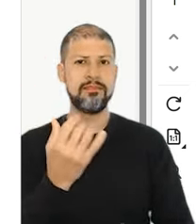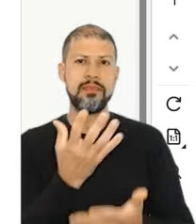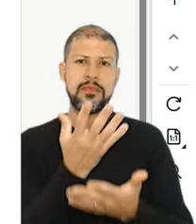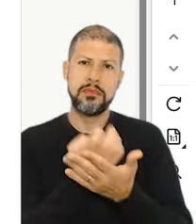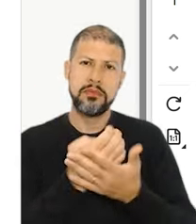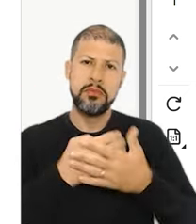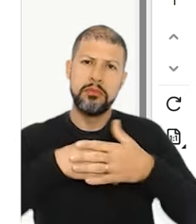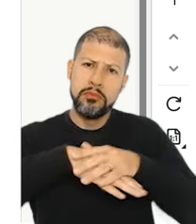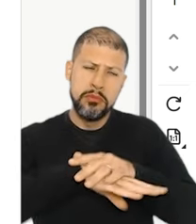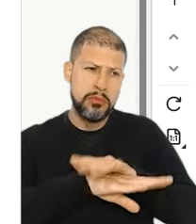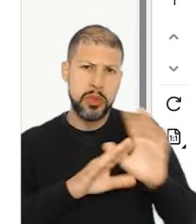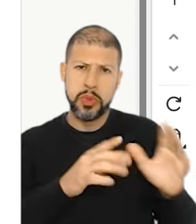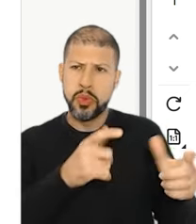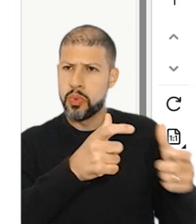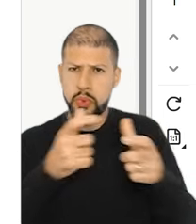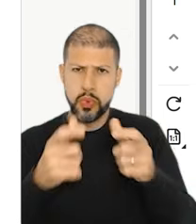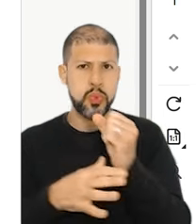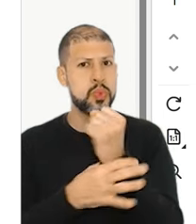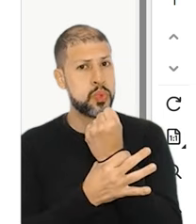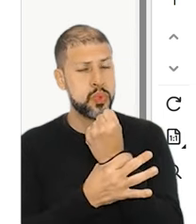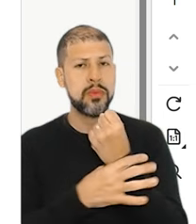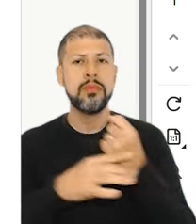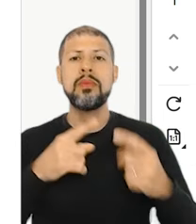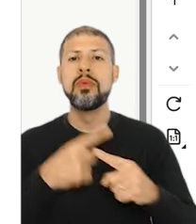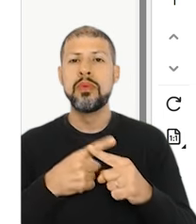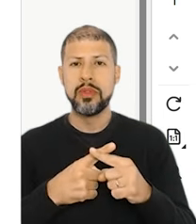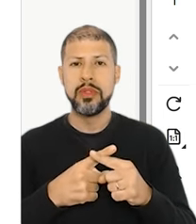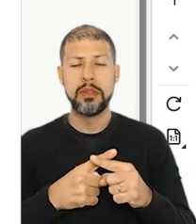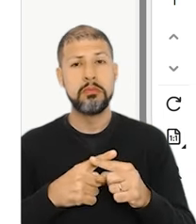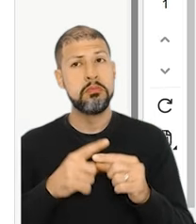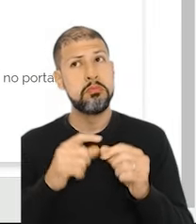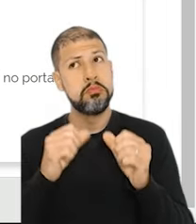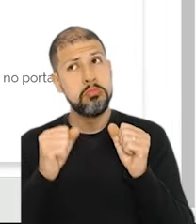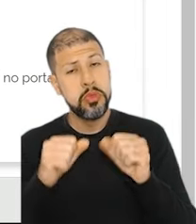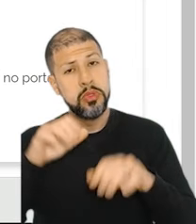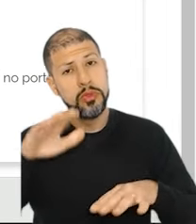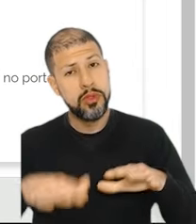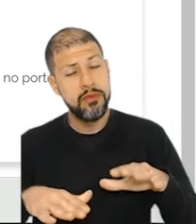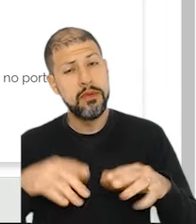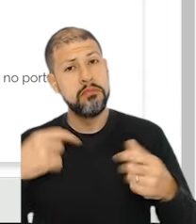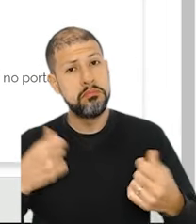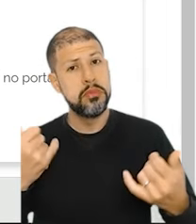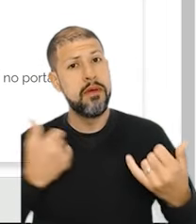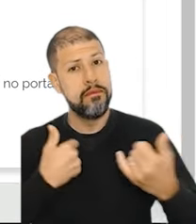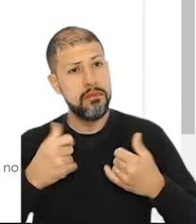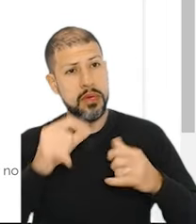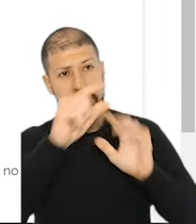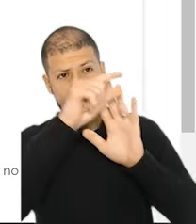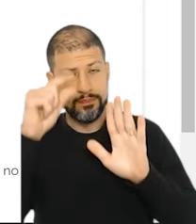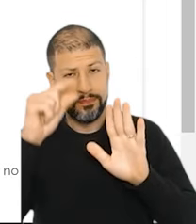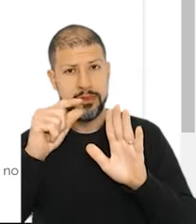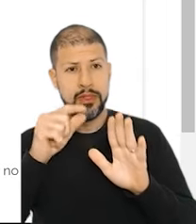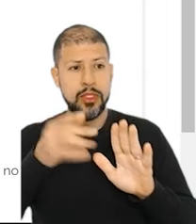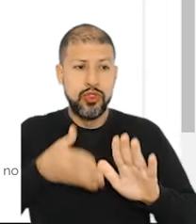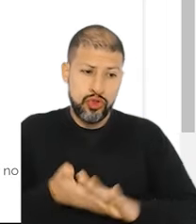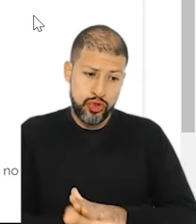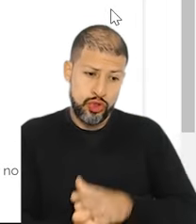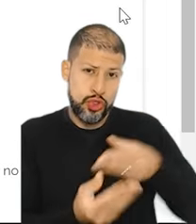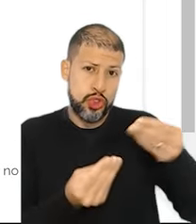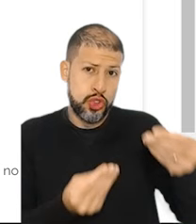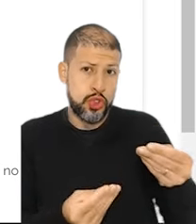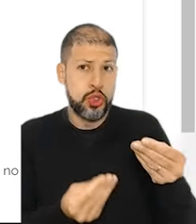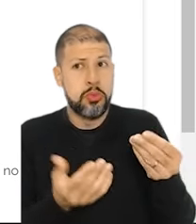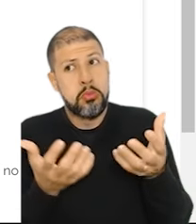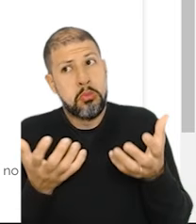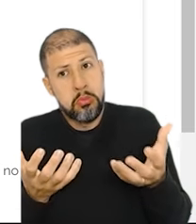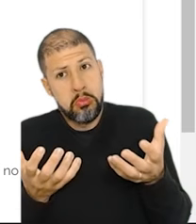espaço algum local seguro porque em algum momento Talvez você precise dessa informação se possível até imprime também se tiver oportunidade né se